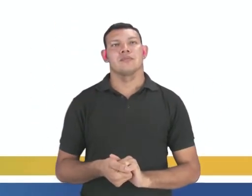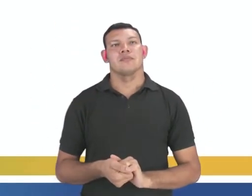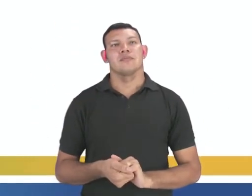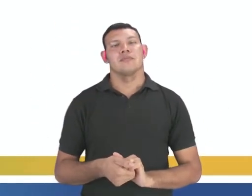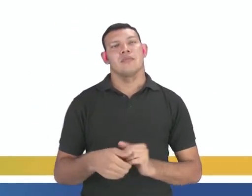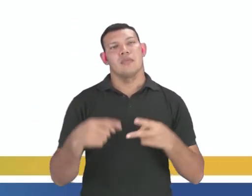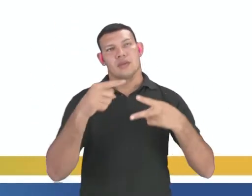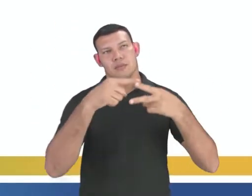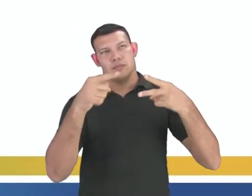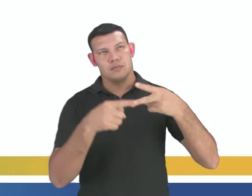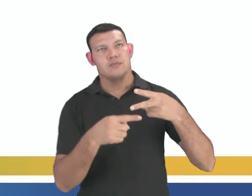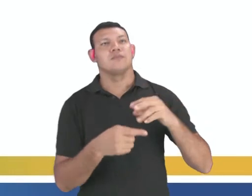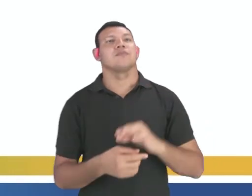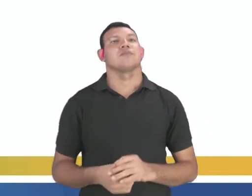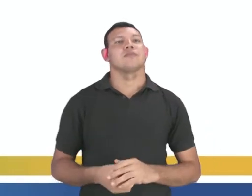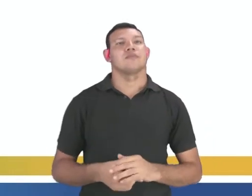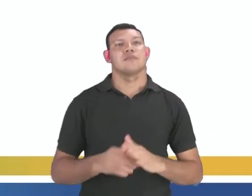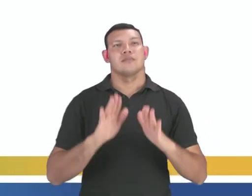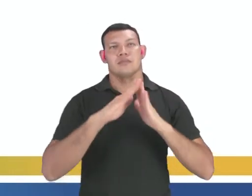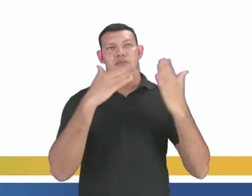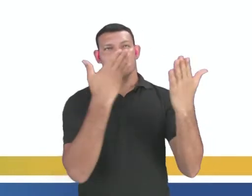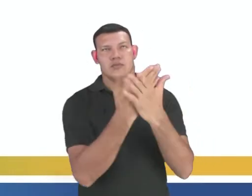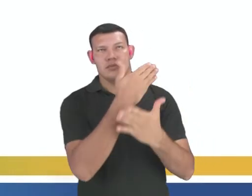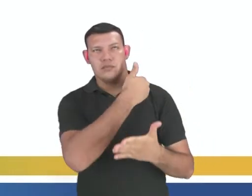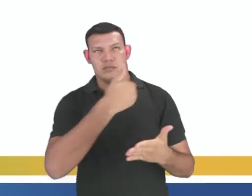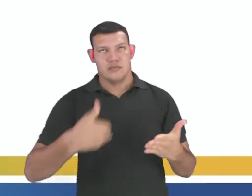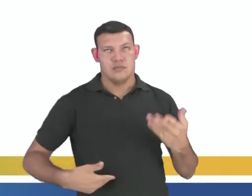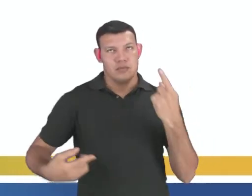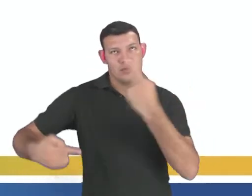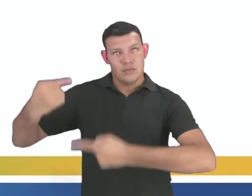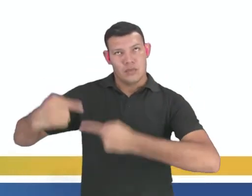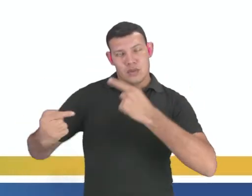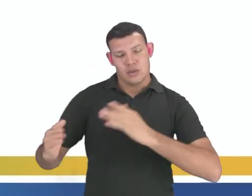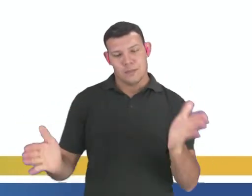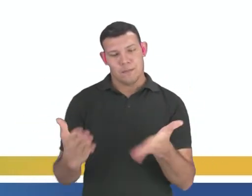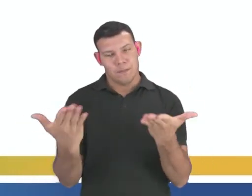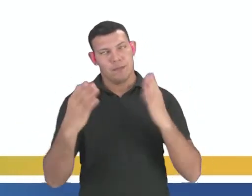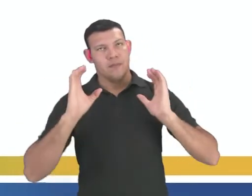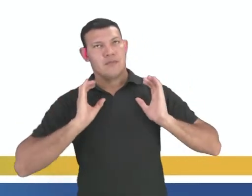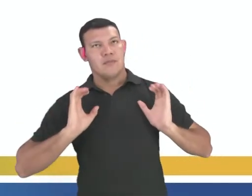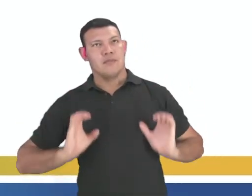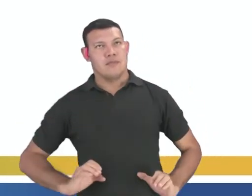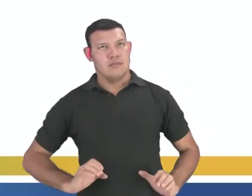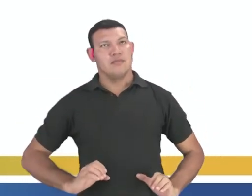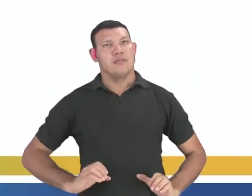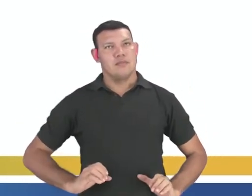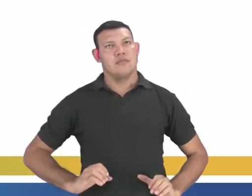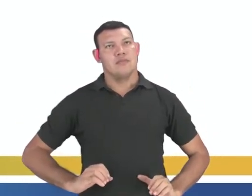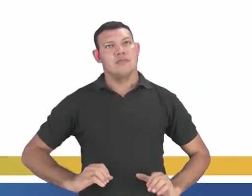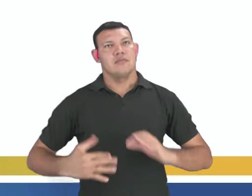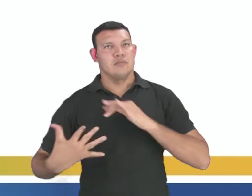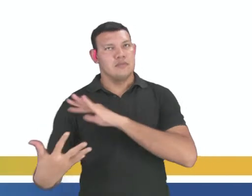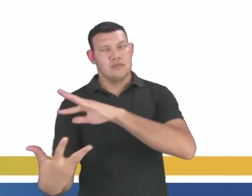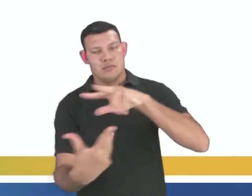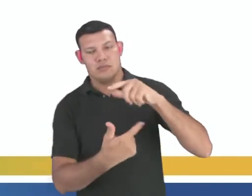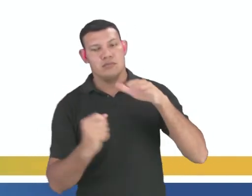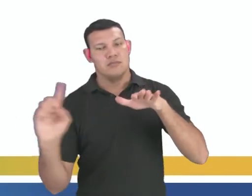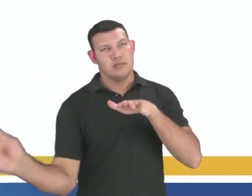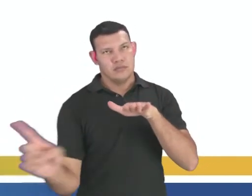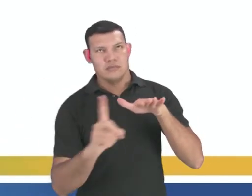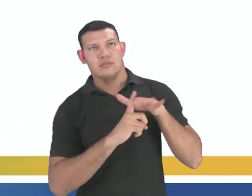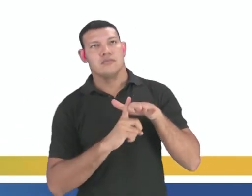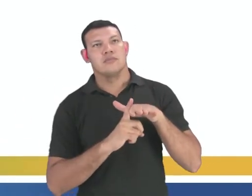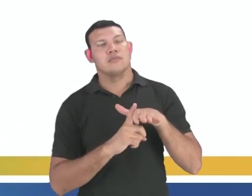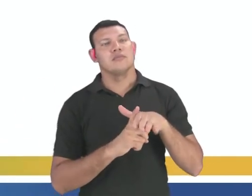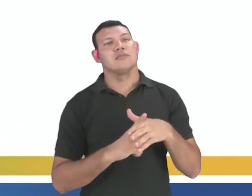tem duas opiniões. A primeira, que a escola pública é uma política de promoção da cidadania de caráter universal e inclusivo. E a gente